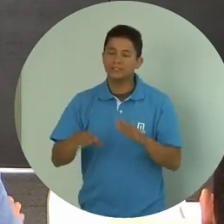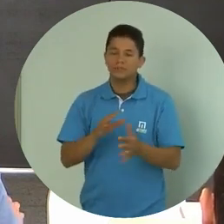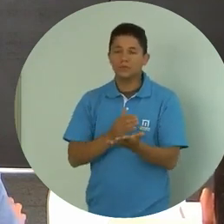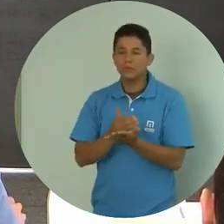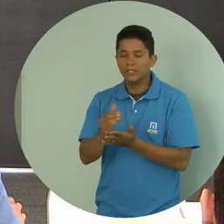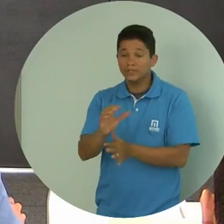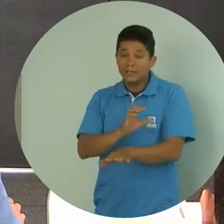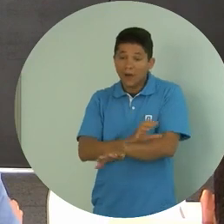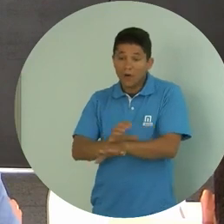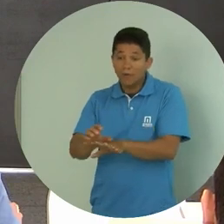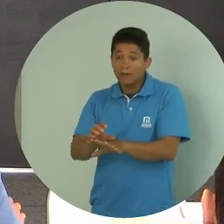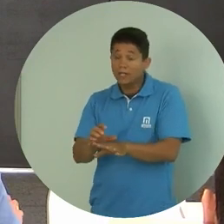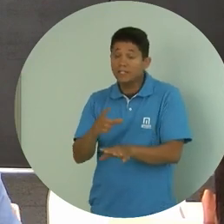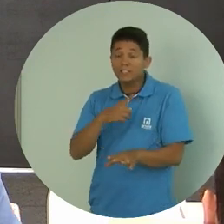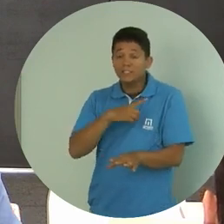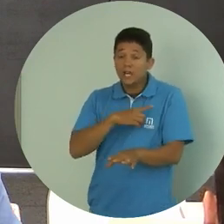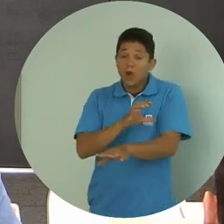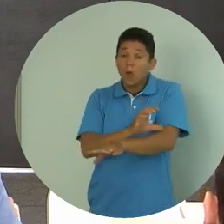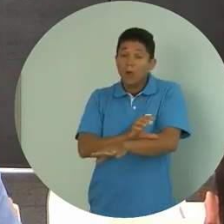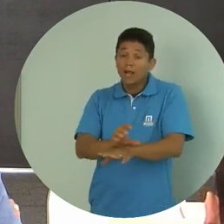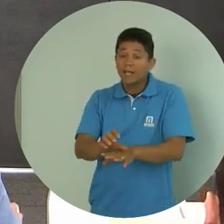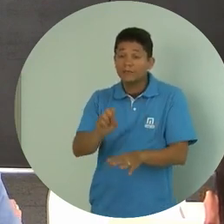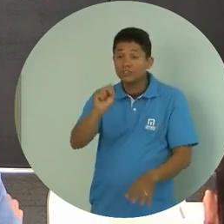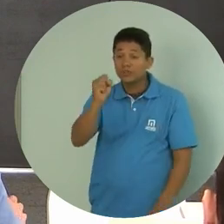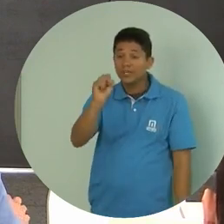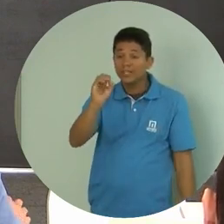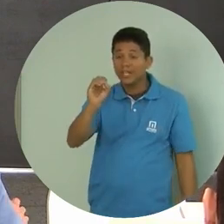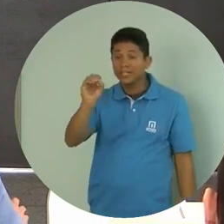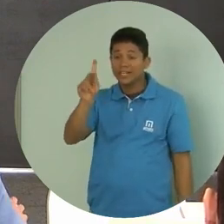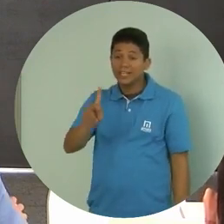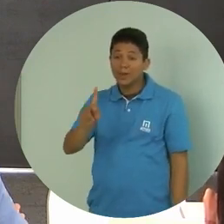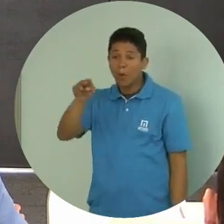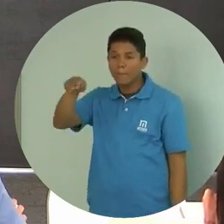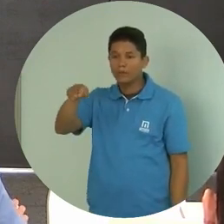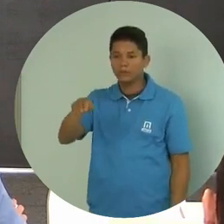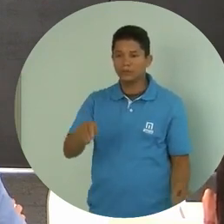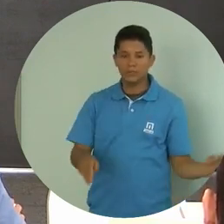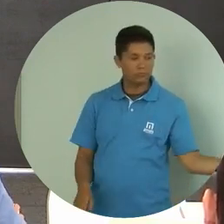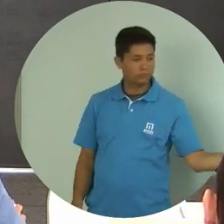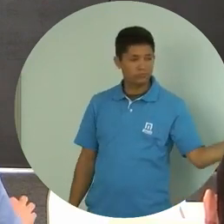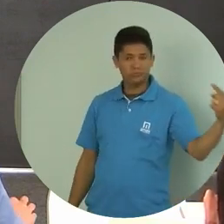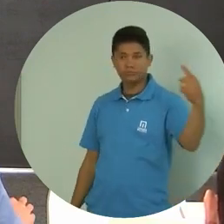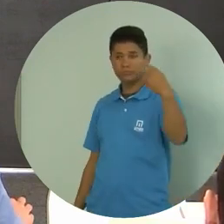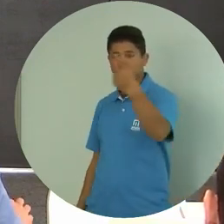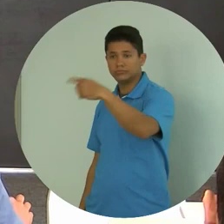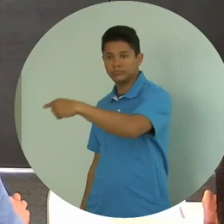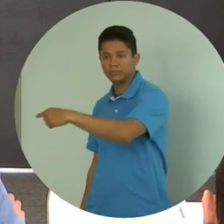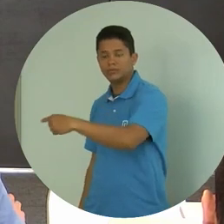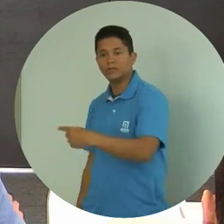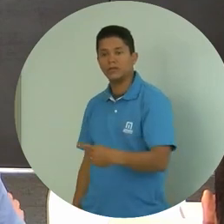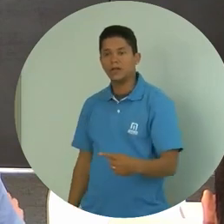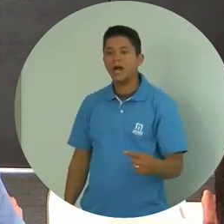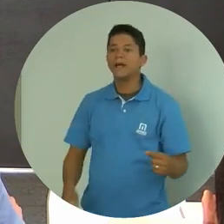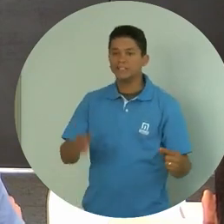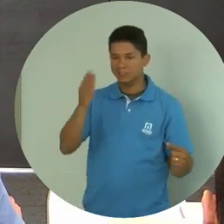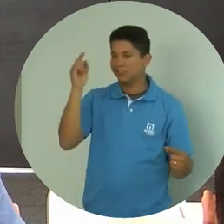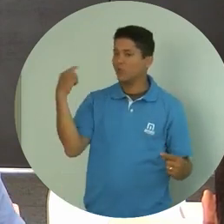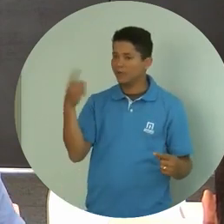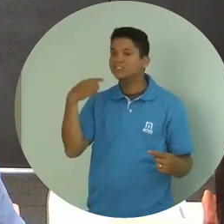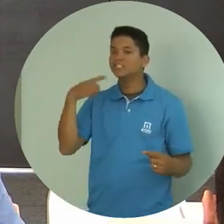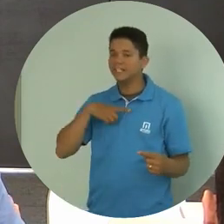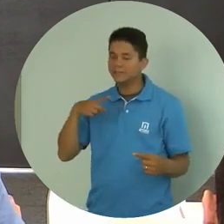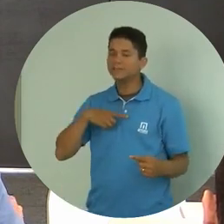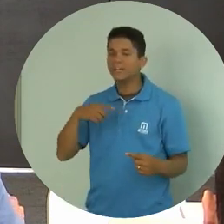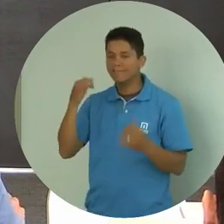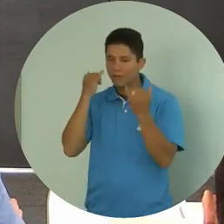quilômetros, como eu disse. Então, a gente tem lá, hora que saiu, hora que chegou, temperatura que saiu, temperatura que chegou, slump